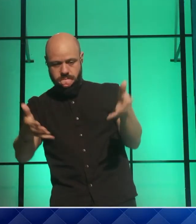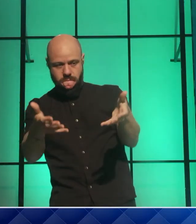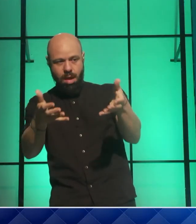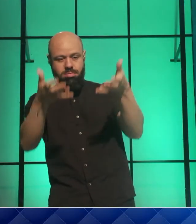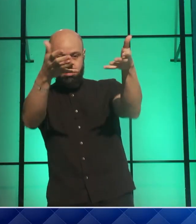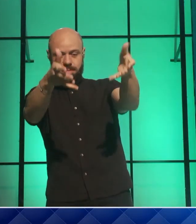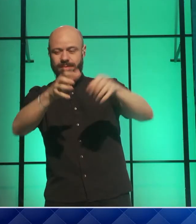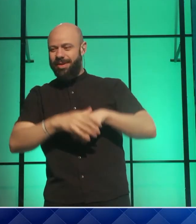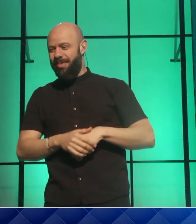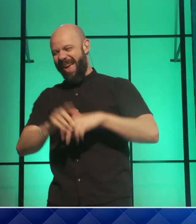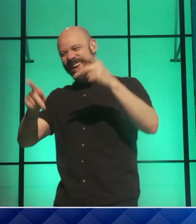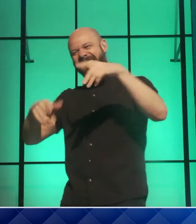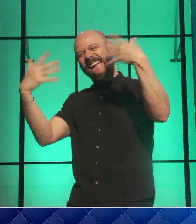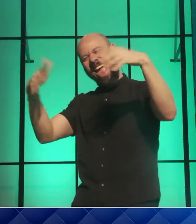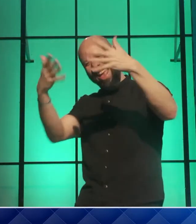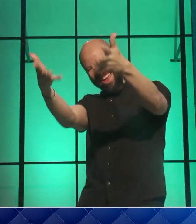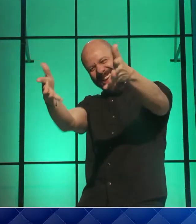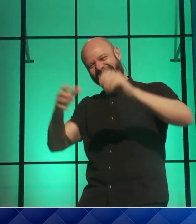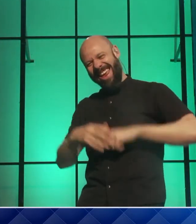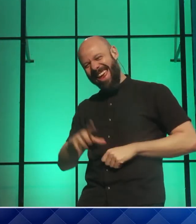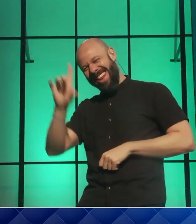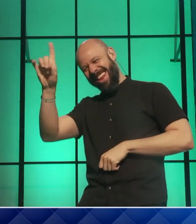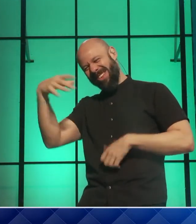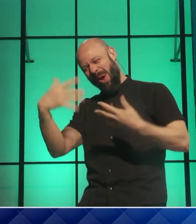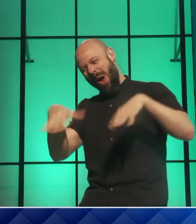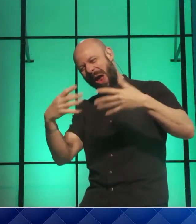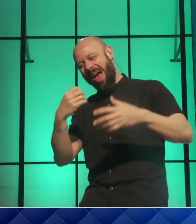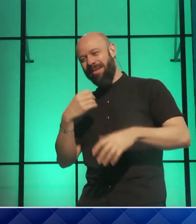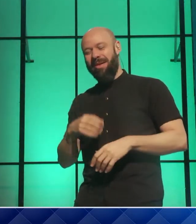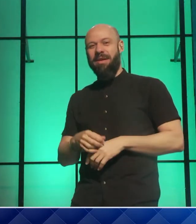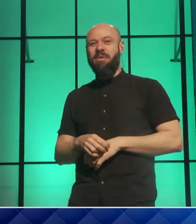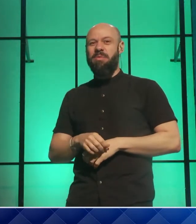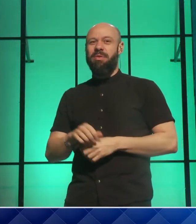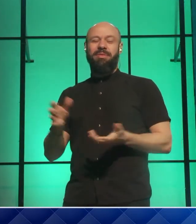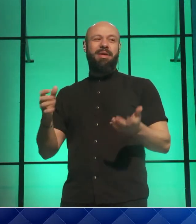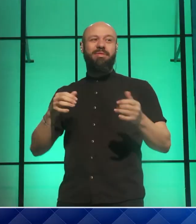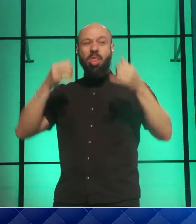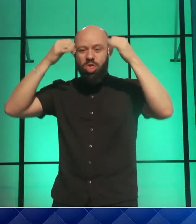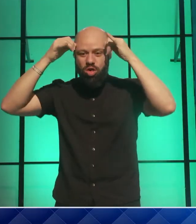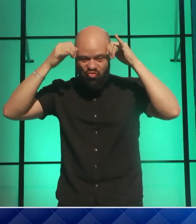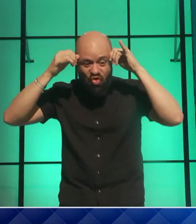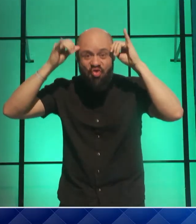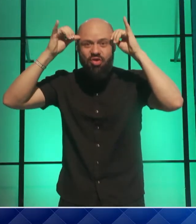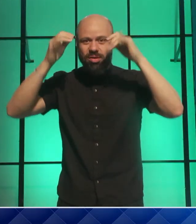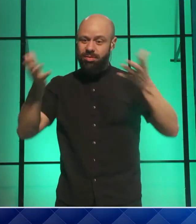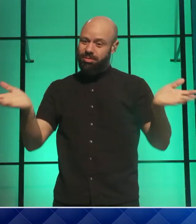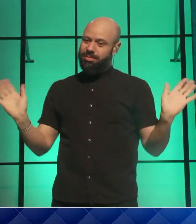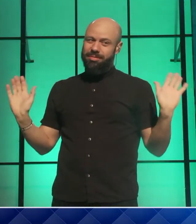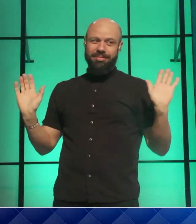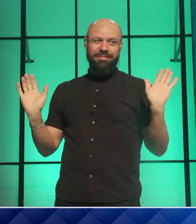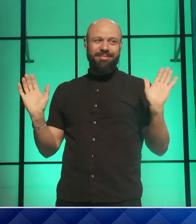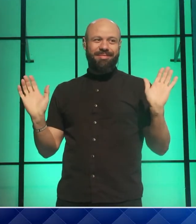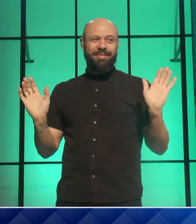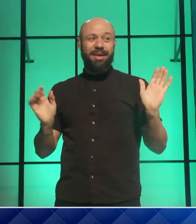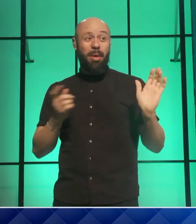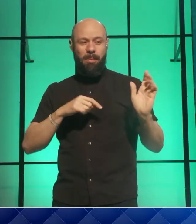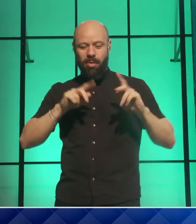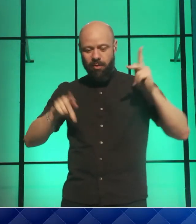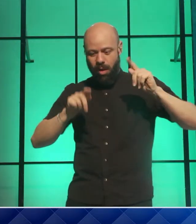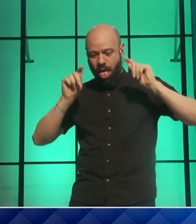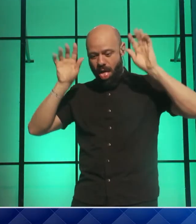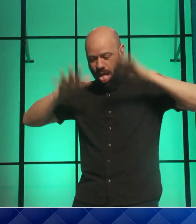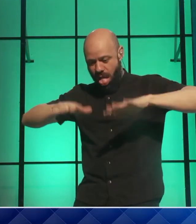começou a dizer, esse aí é o nosso Deus que faz mel, não, bu. E se prostraram